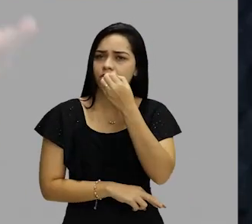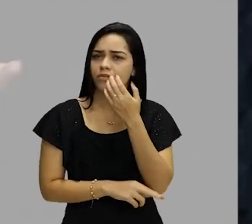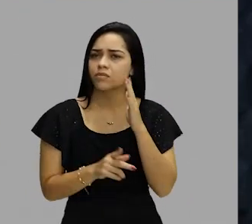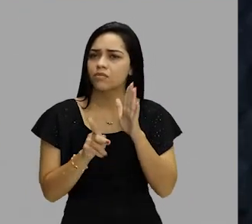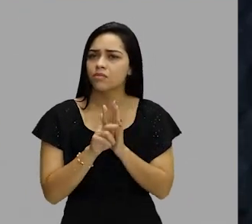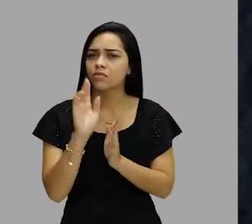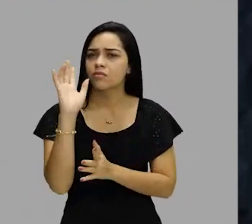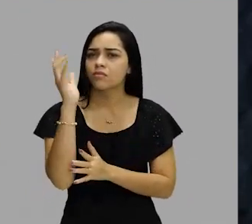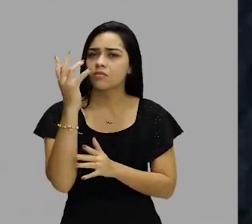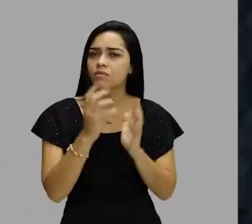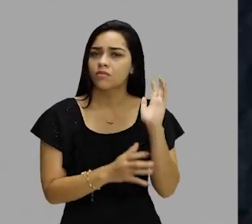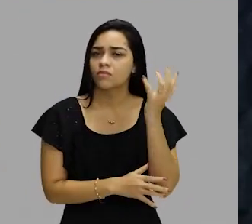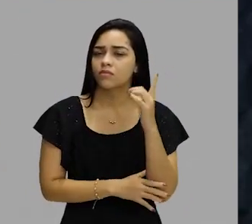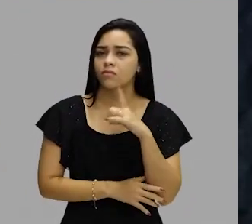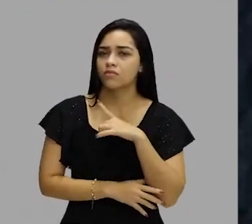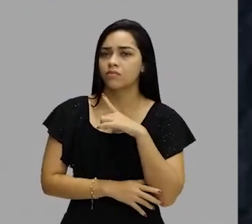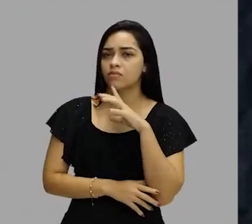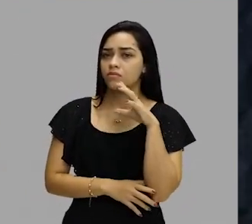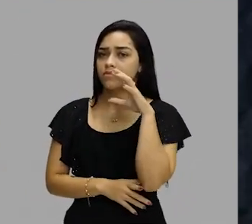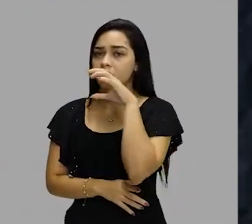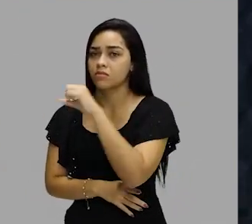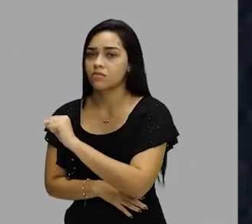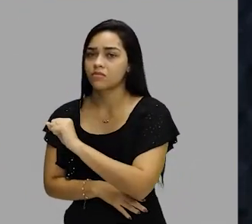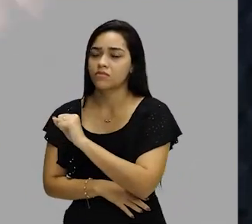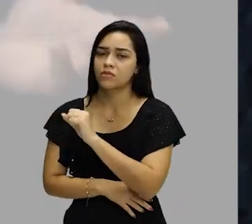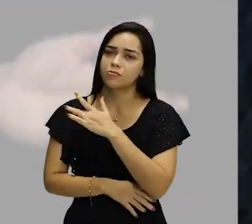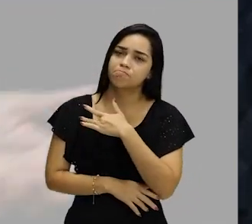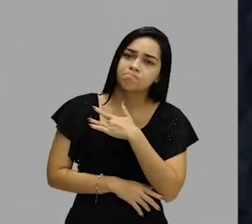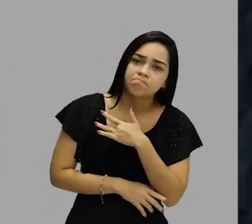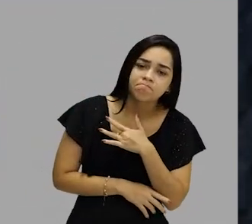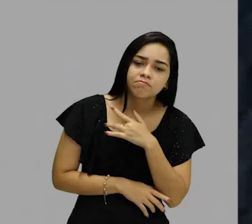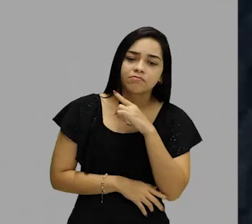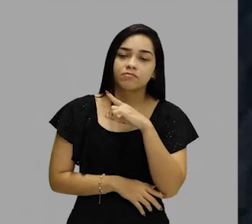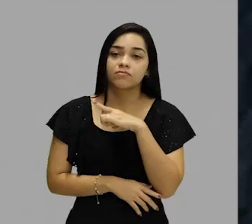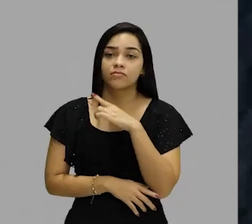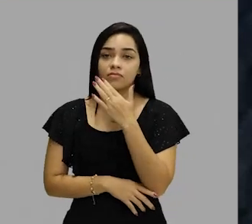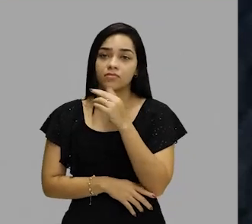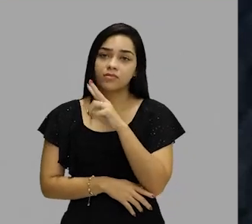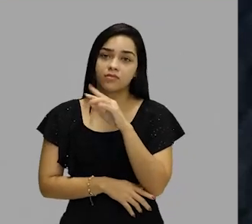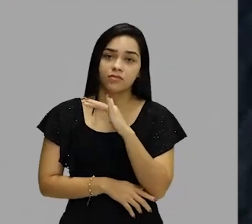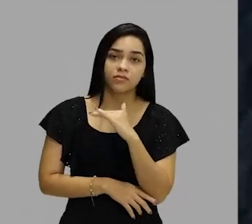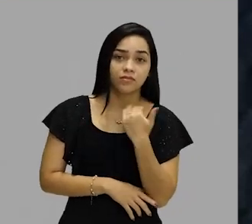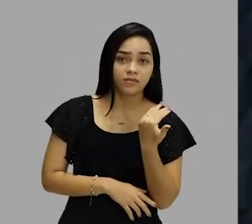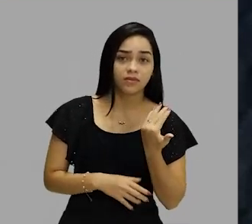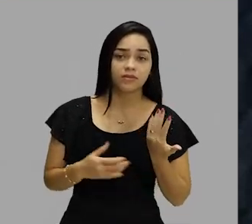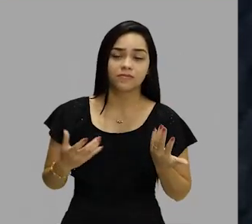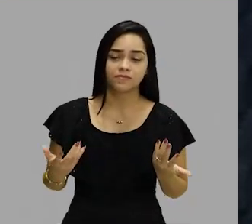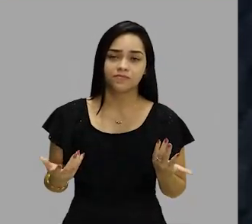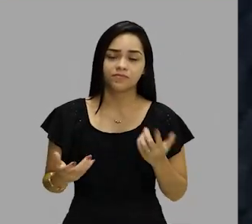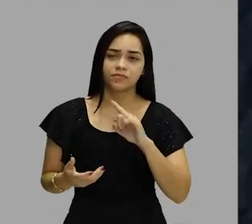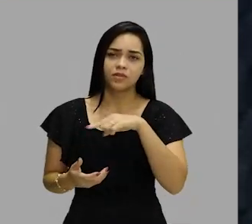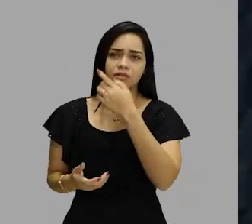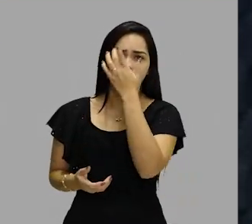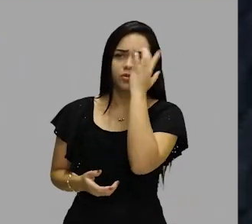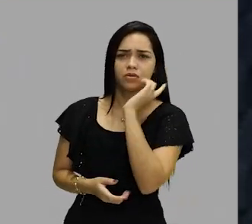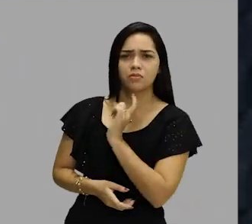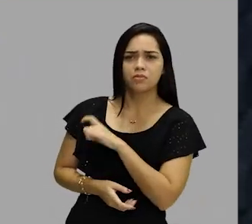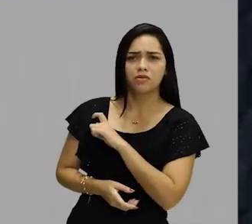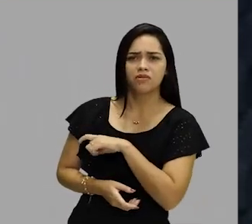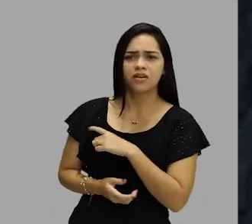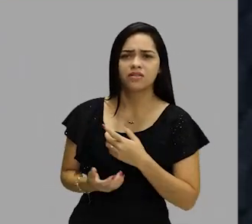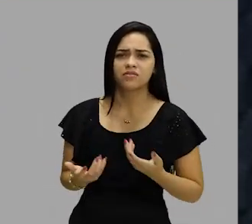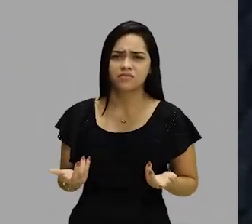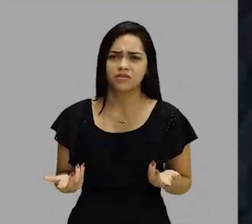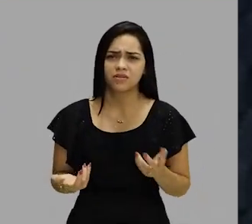um indivíduo que serve de alimento para o outro, né? Coitadinho, o bichinho que está servindo de alimento vai morrer, né? E o outro é malvado. Será que